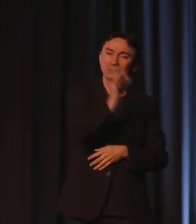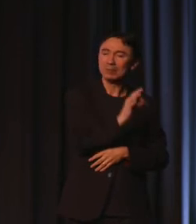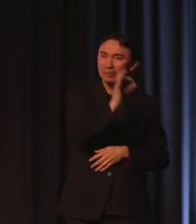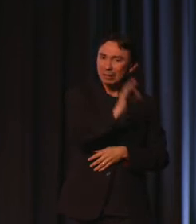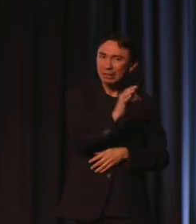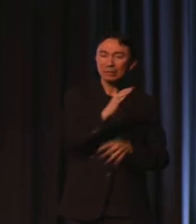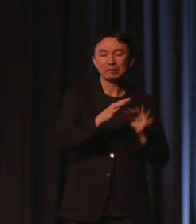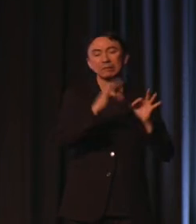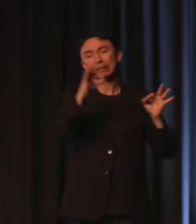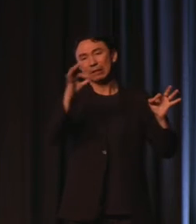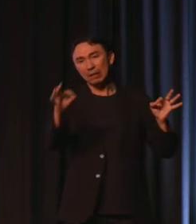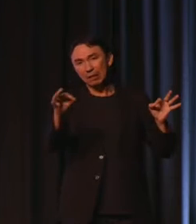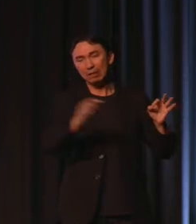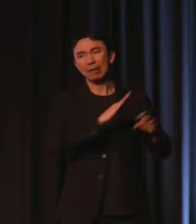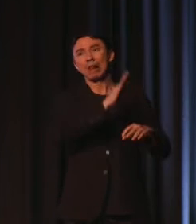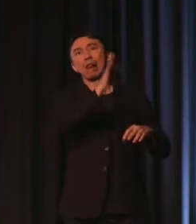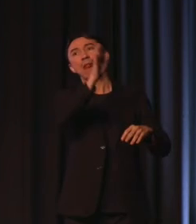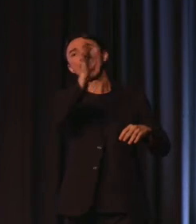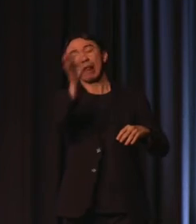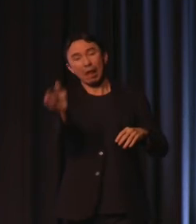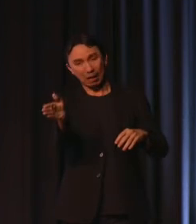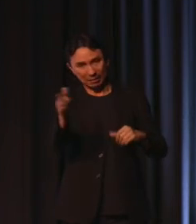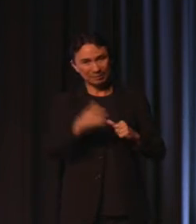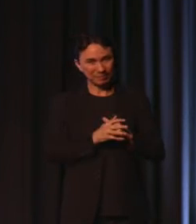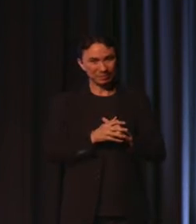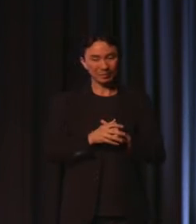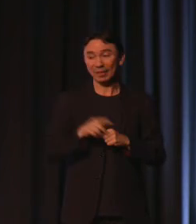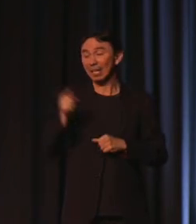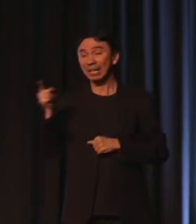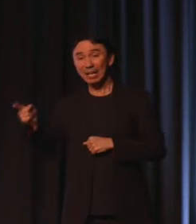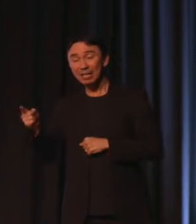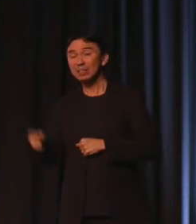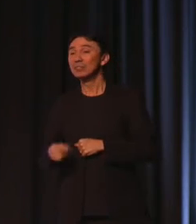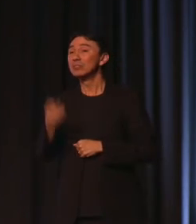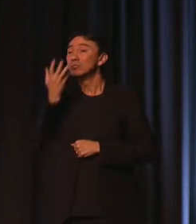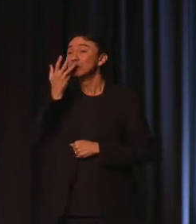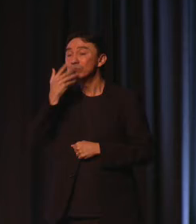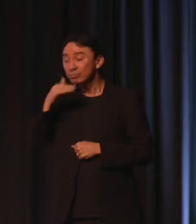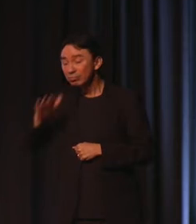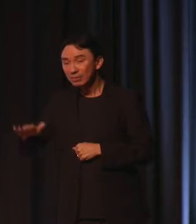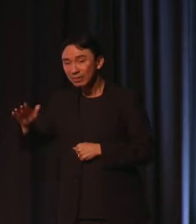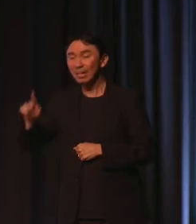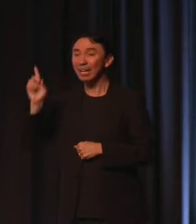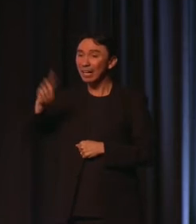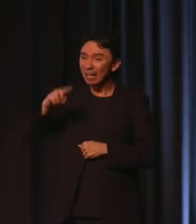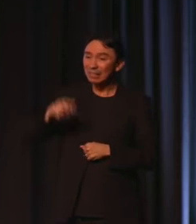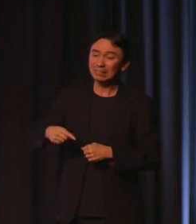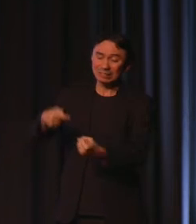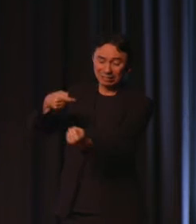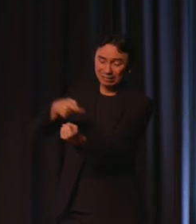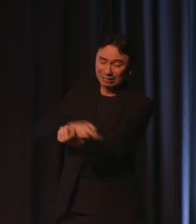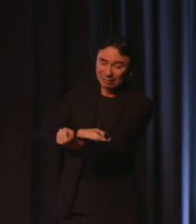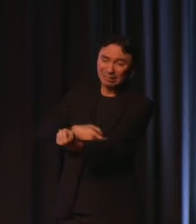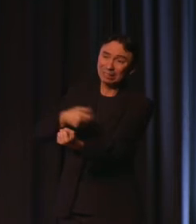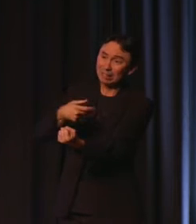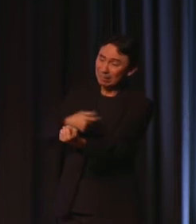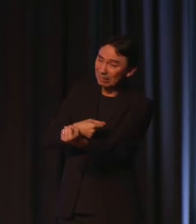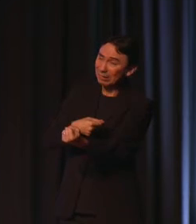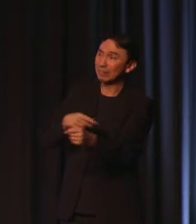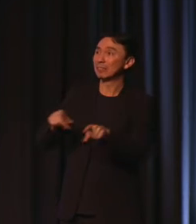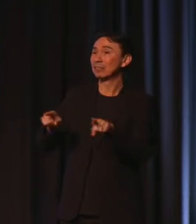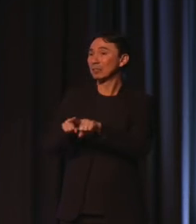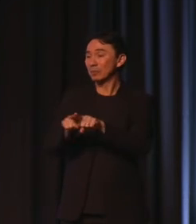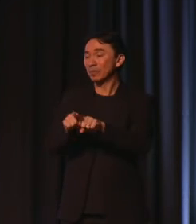ir ao CTH ou ao MUBS, e quando você vai para o infantil, o modo de aplicação e a frequência. Então, acho que é muito claro